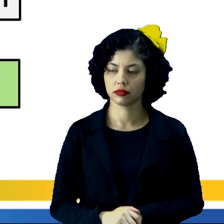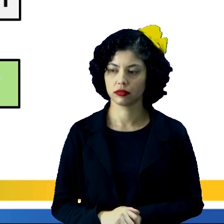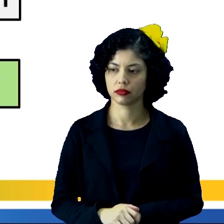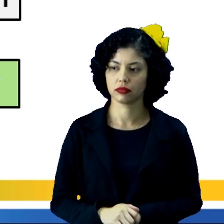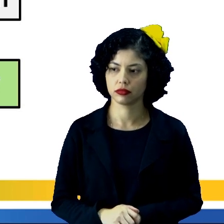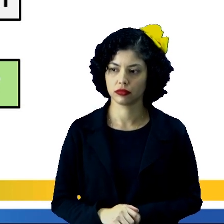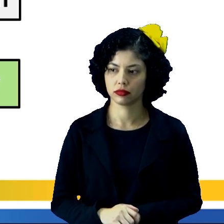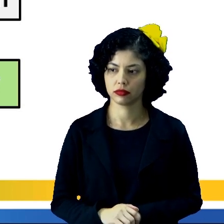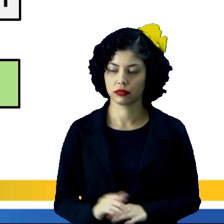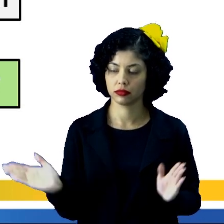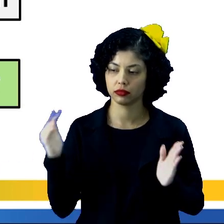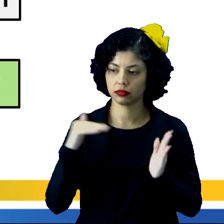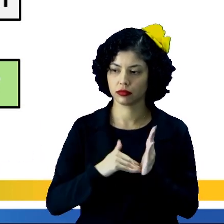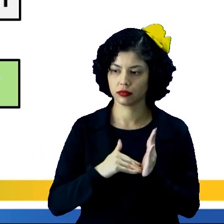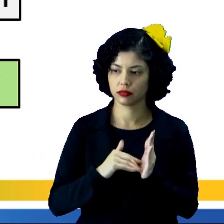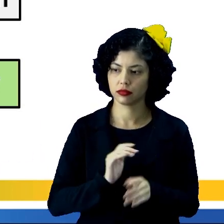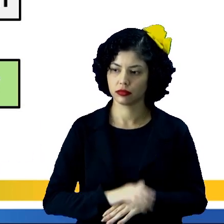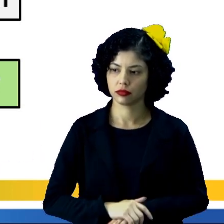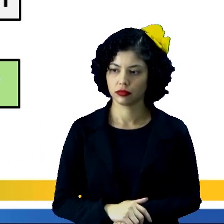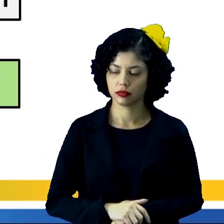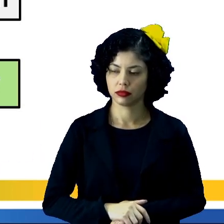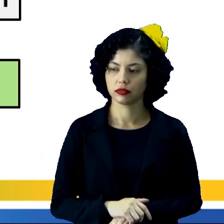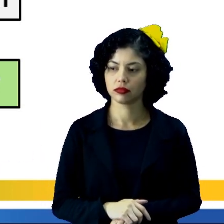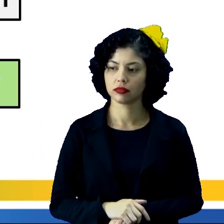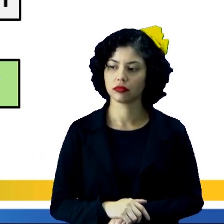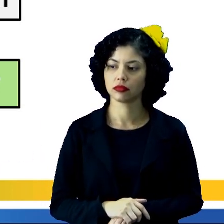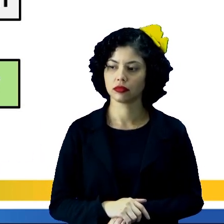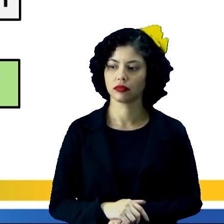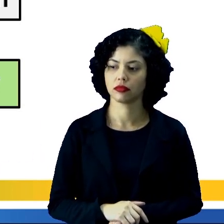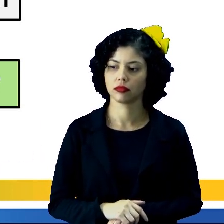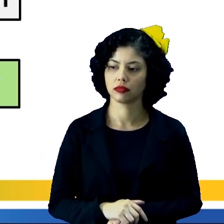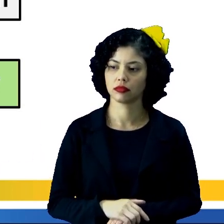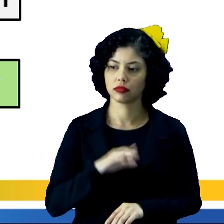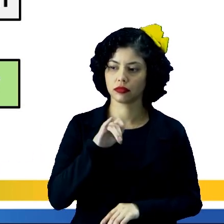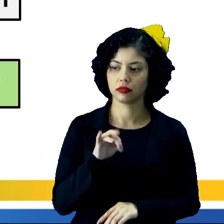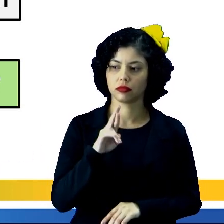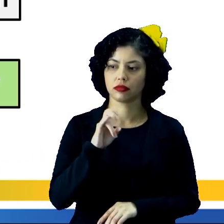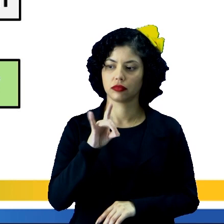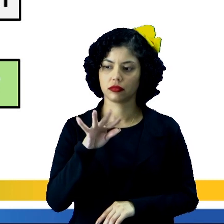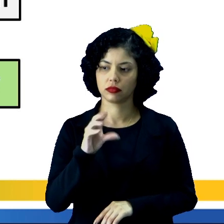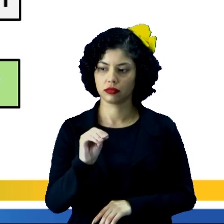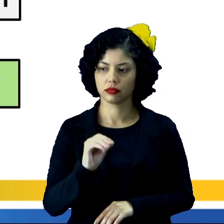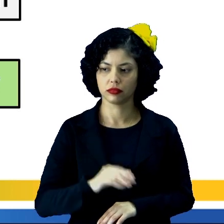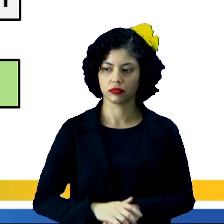Until, que significa até, e however, entretanto.